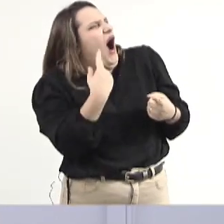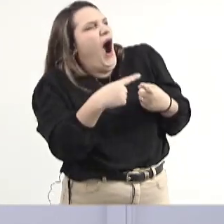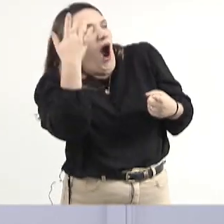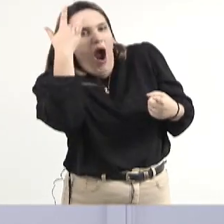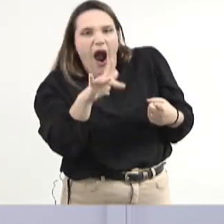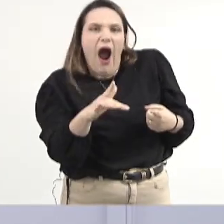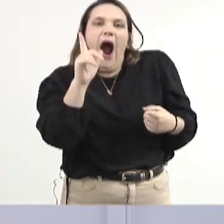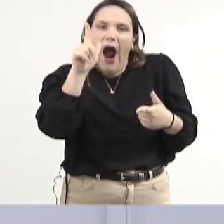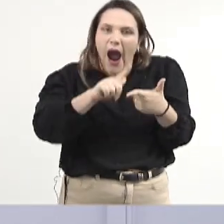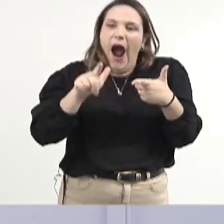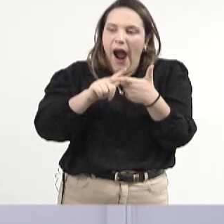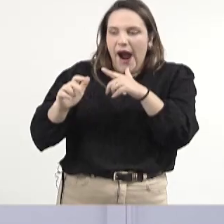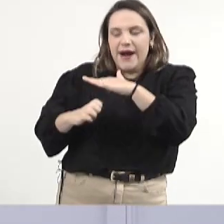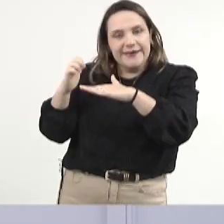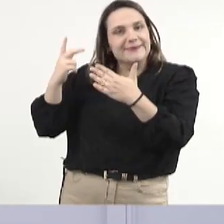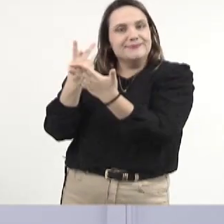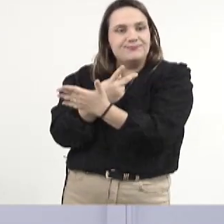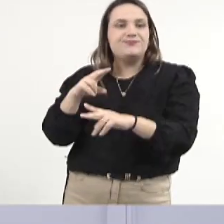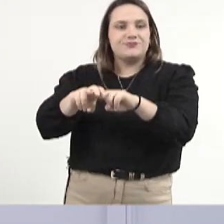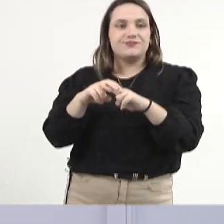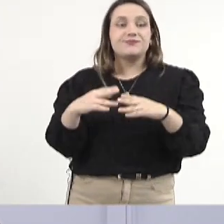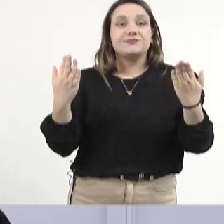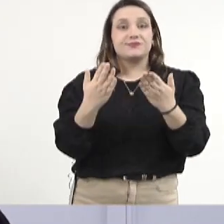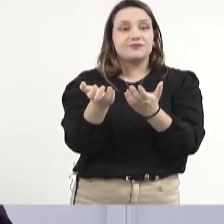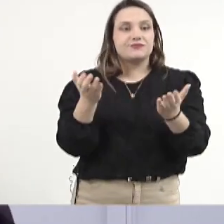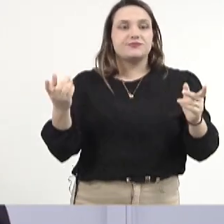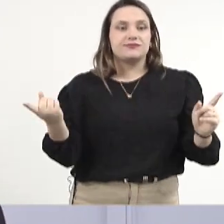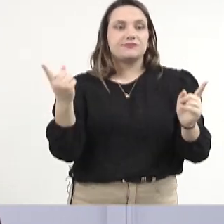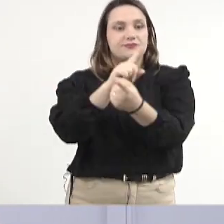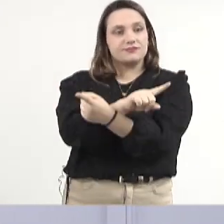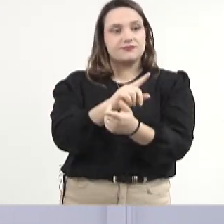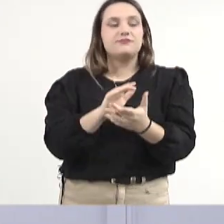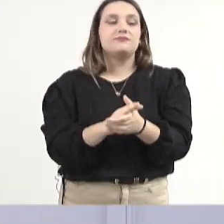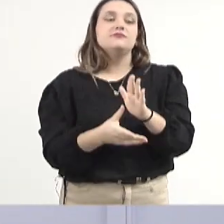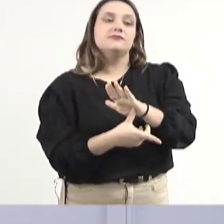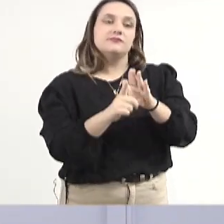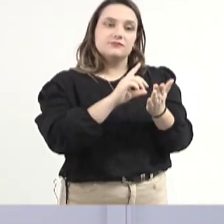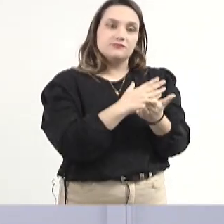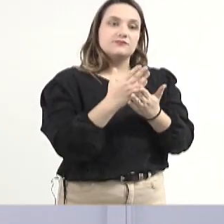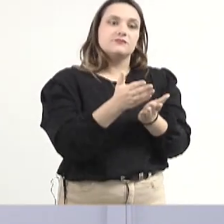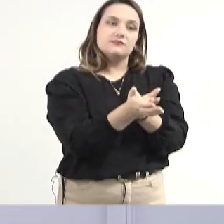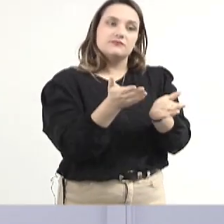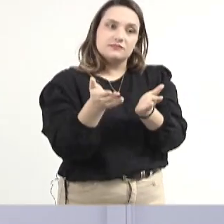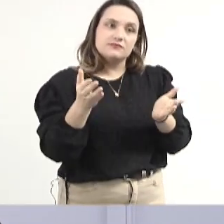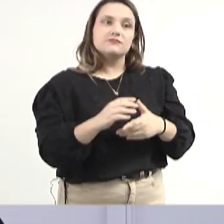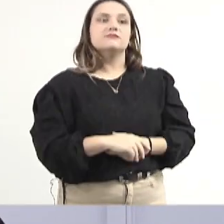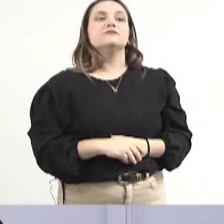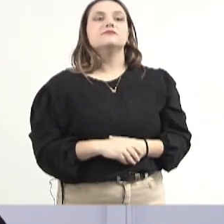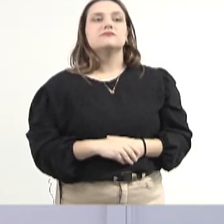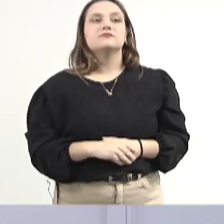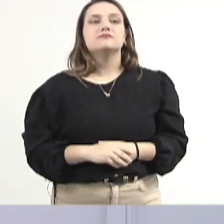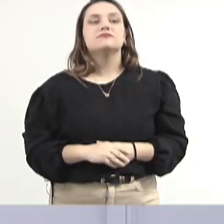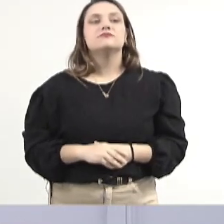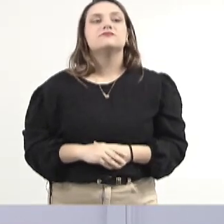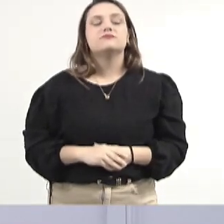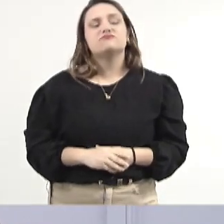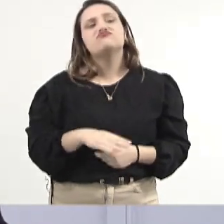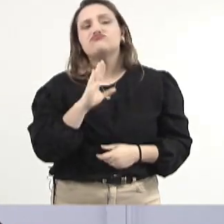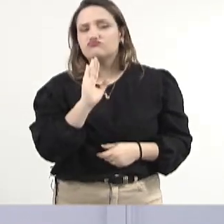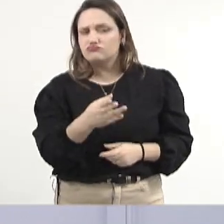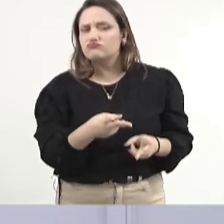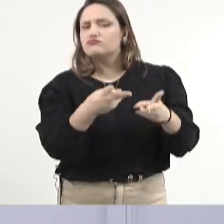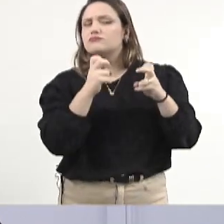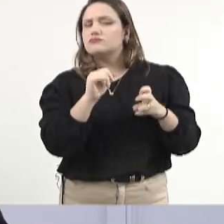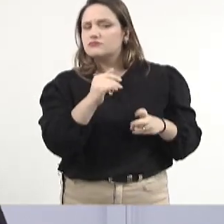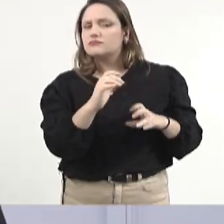consegue iniciar essa obra. Então essa inversão de fase vai permitir que antes de iniciar o processo licitatório, ou no início do processo, já se verifique se a empresa